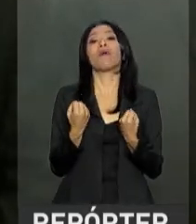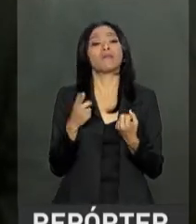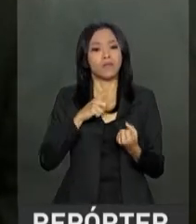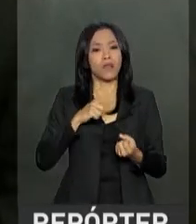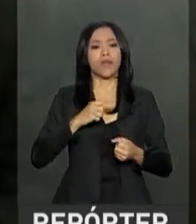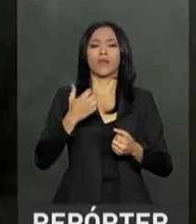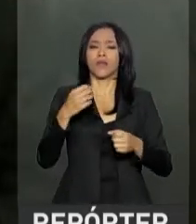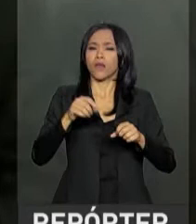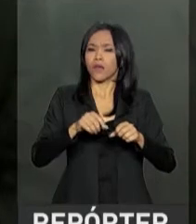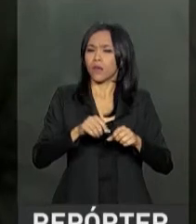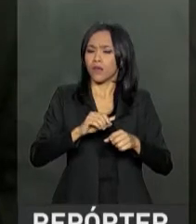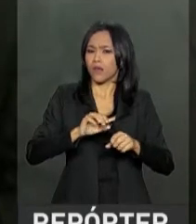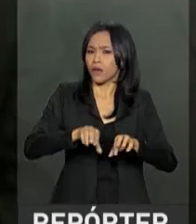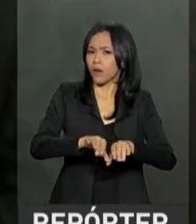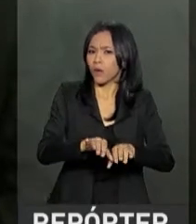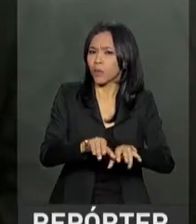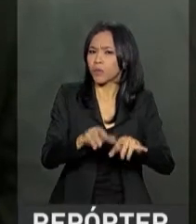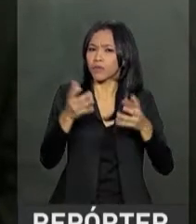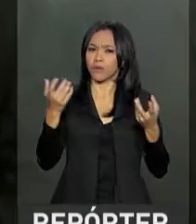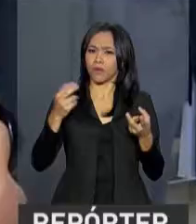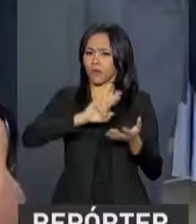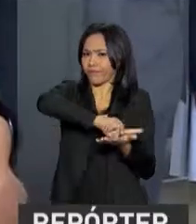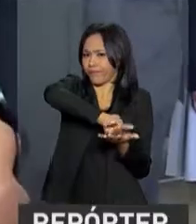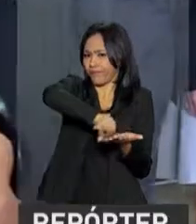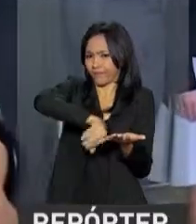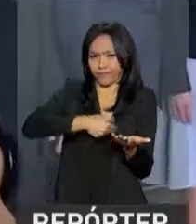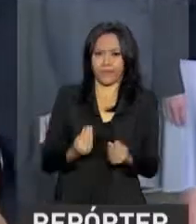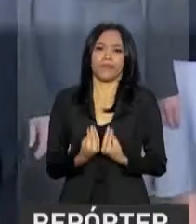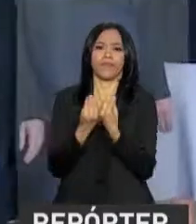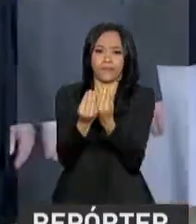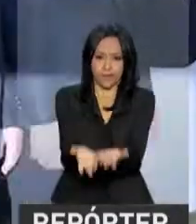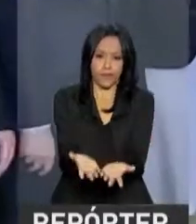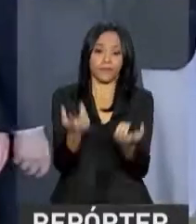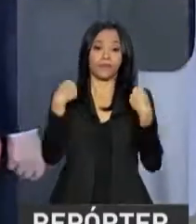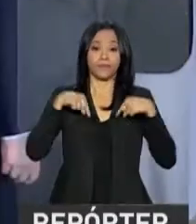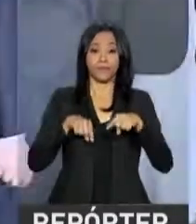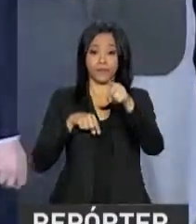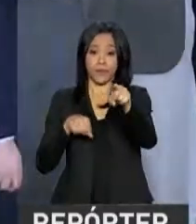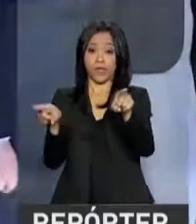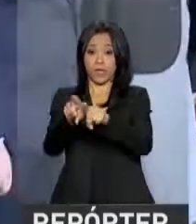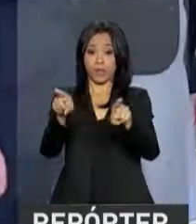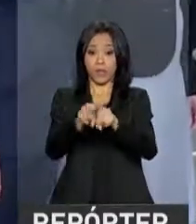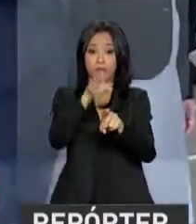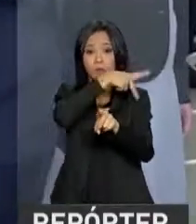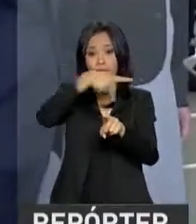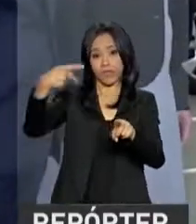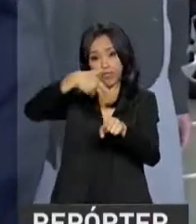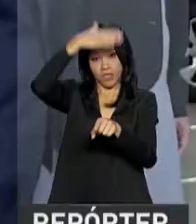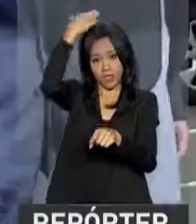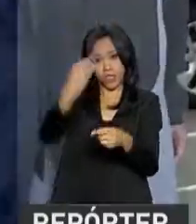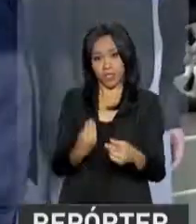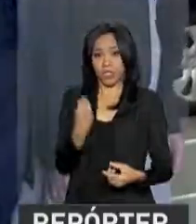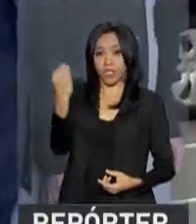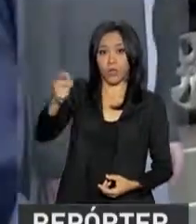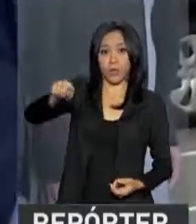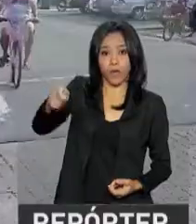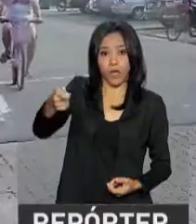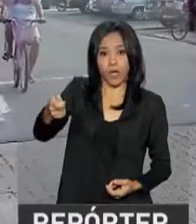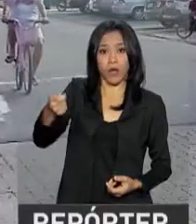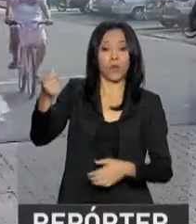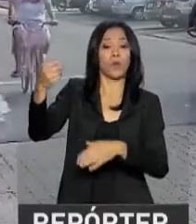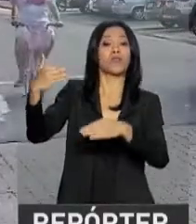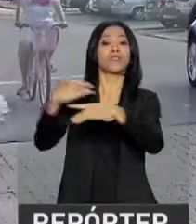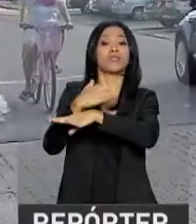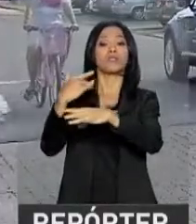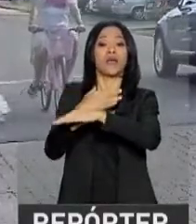computadores, recebe os mais variados instrumentos. O presidente também entregou as chaves do carro para a cidade de Resende.